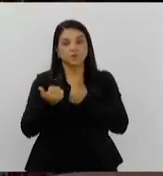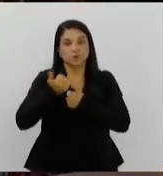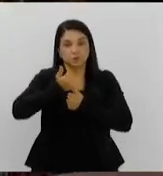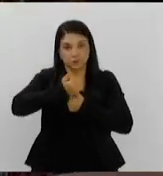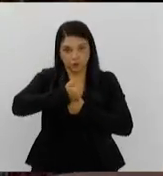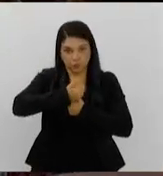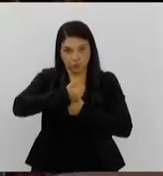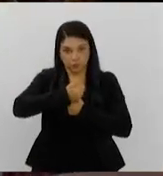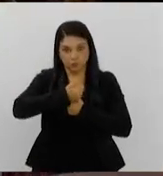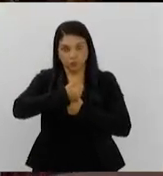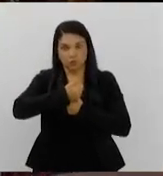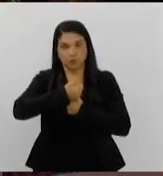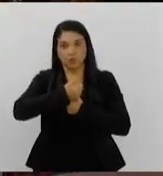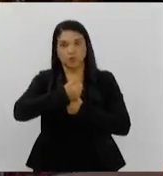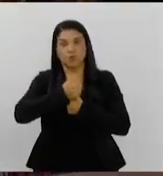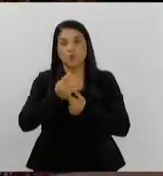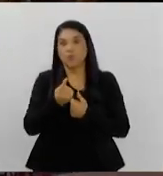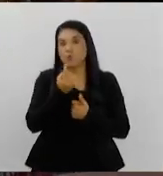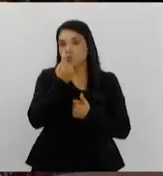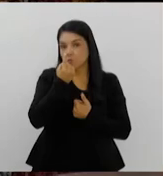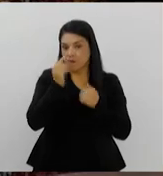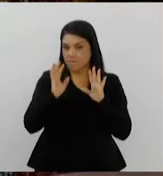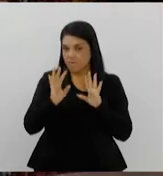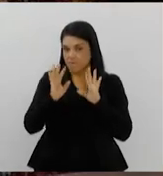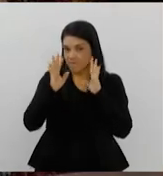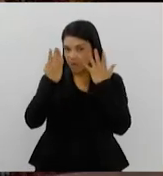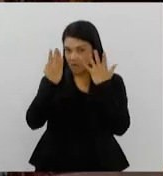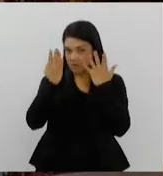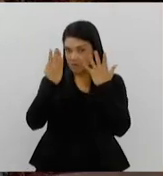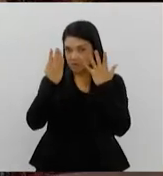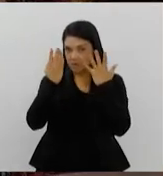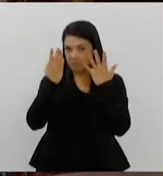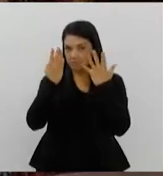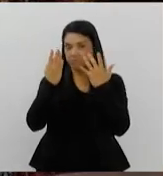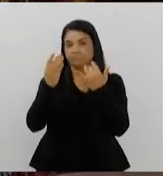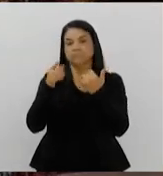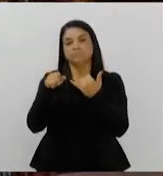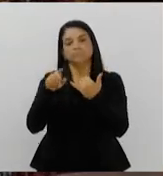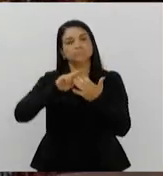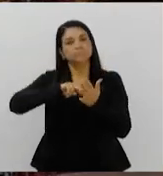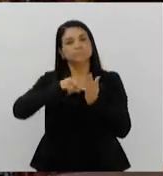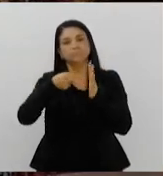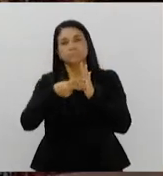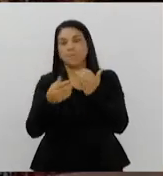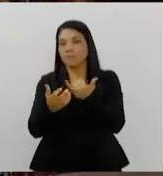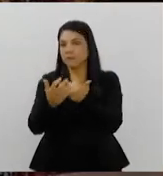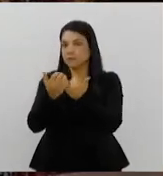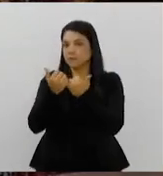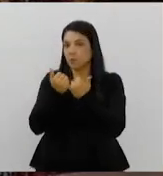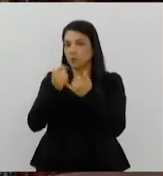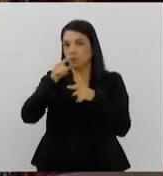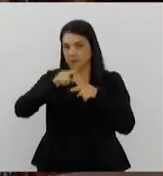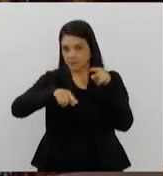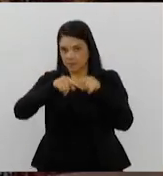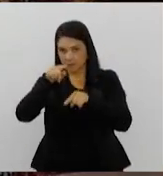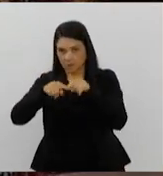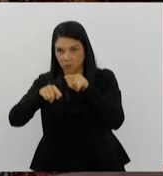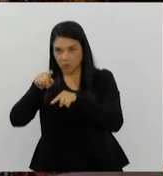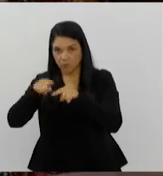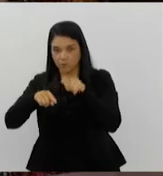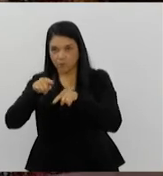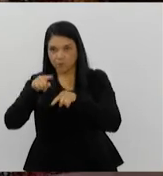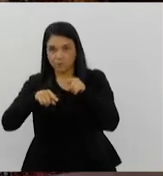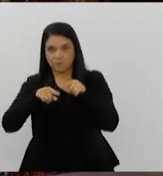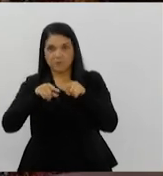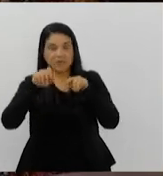substitutivo? Se uma festa pode ser considerada patrimônio material, esta imagem pode